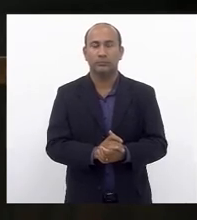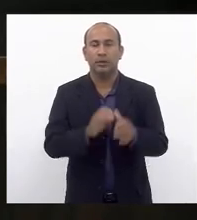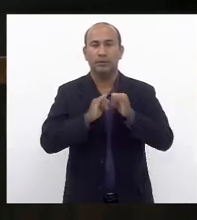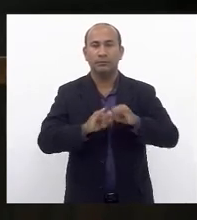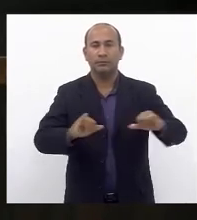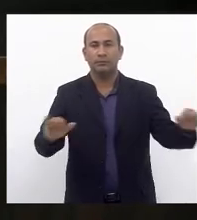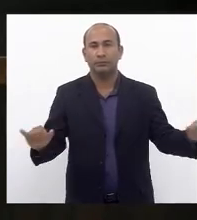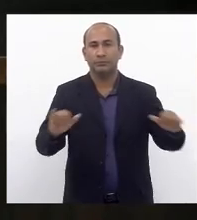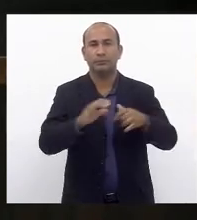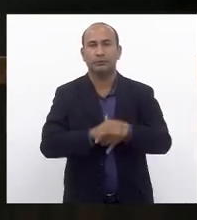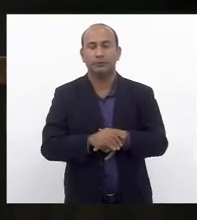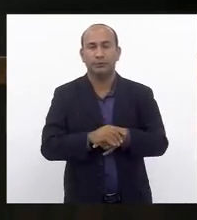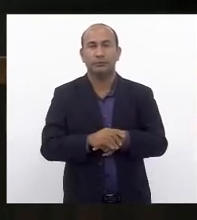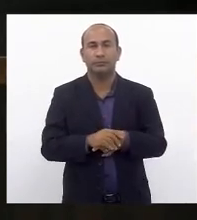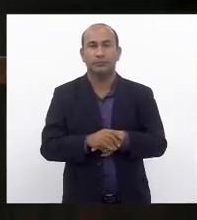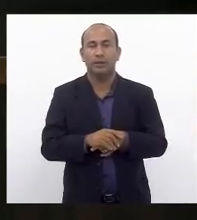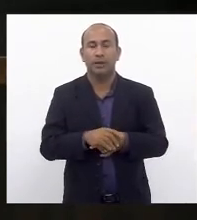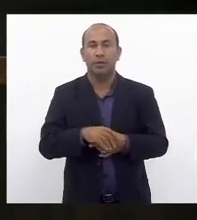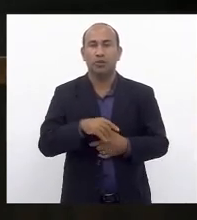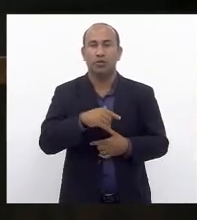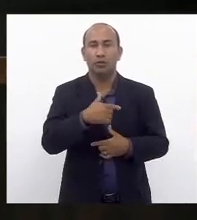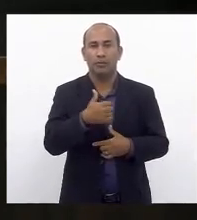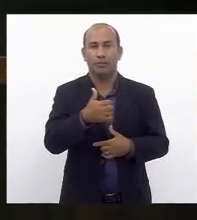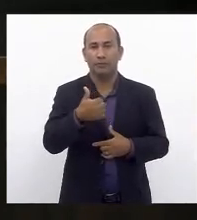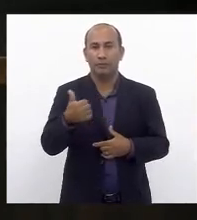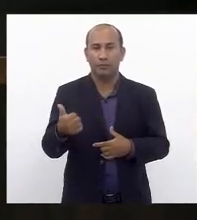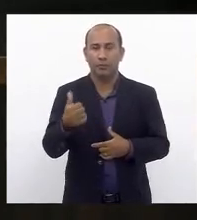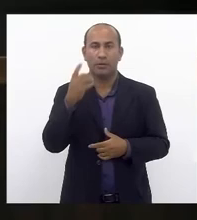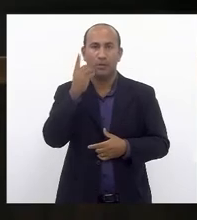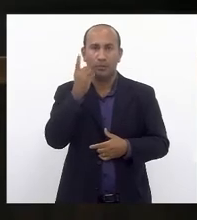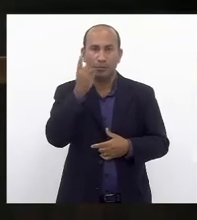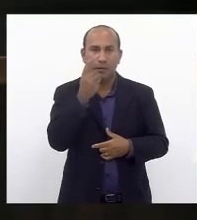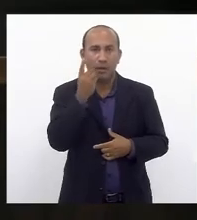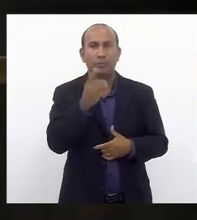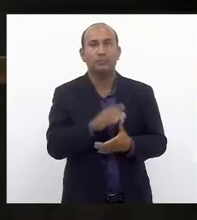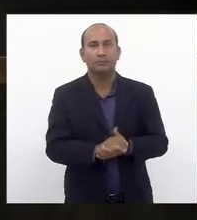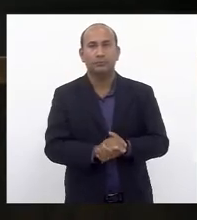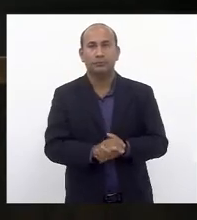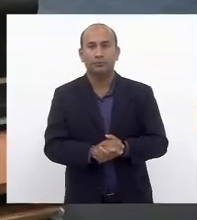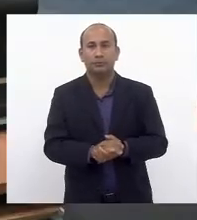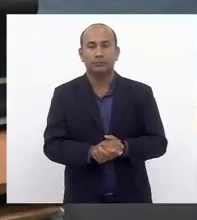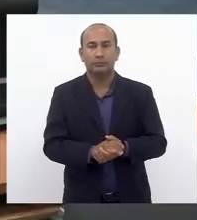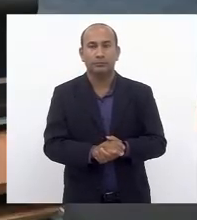indicação legislativa 385/2021, de autoria da deputada.